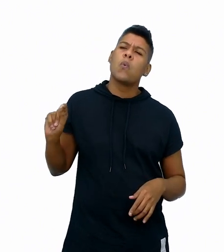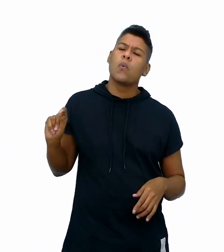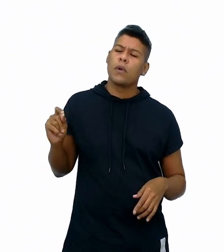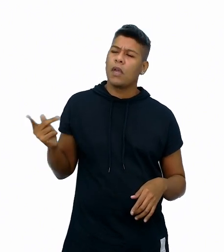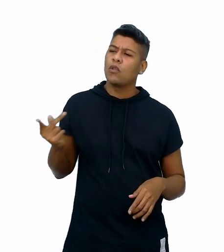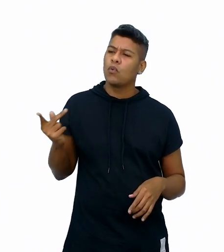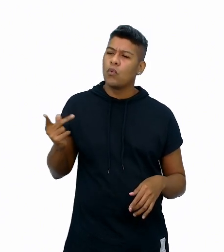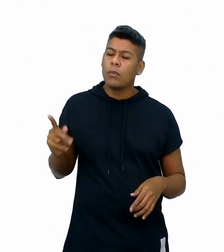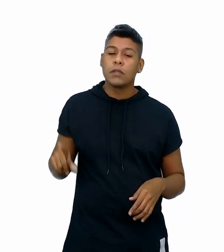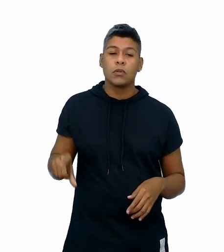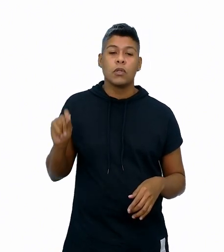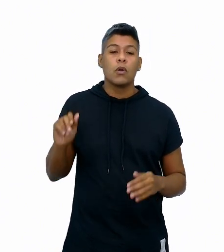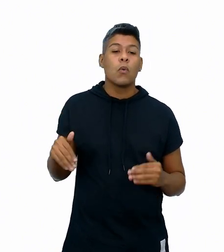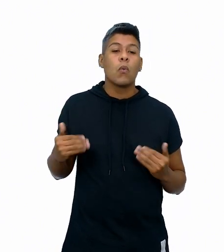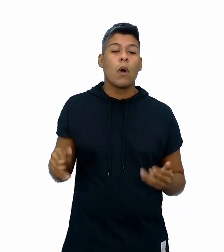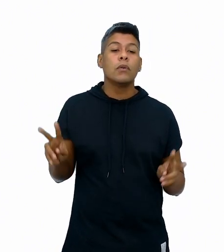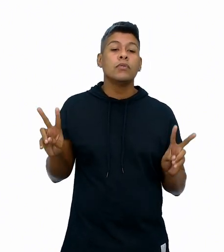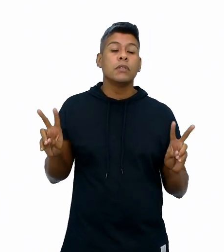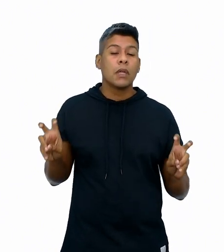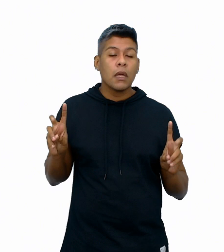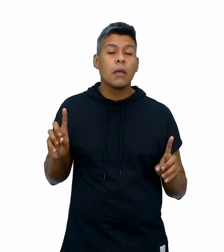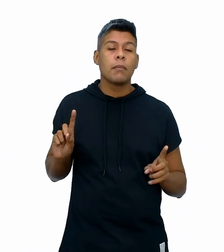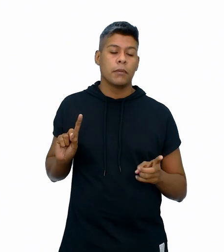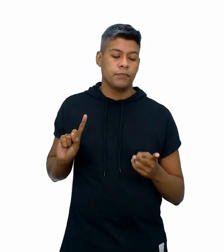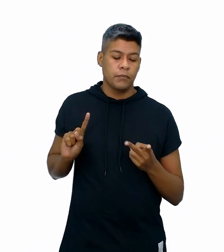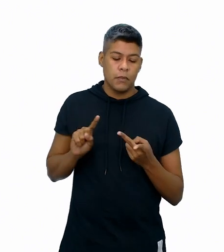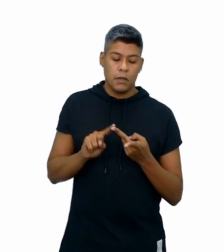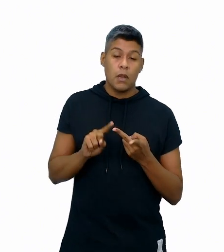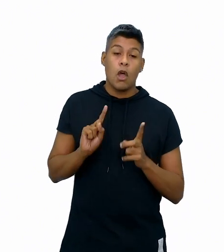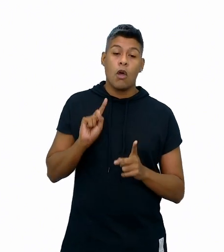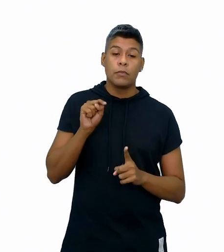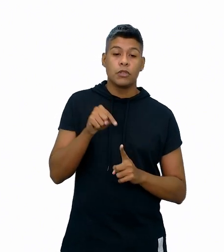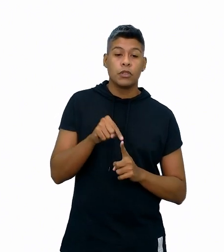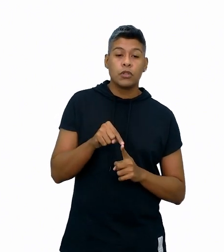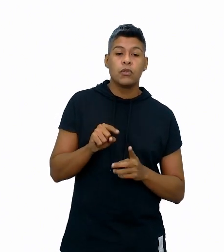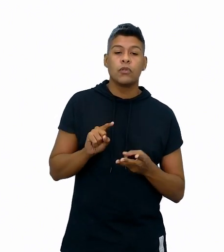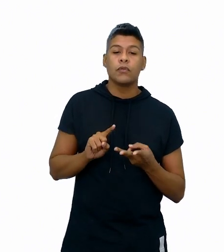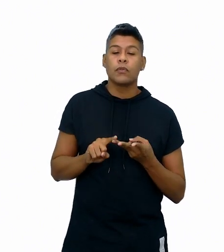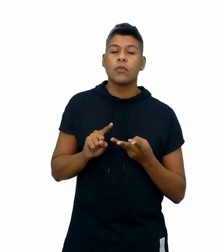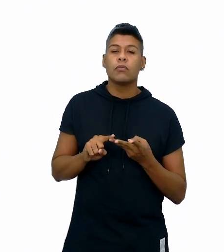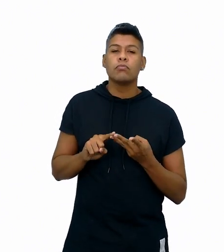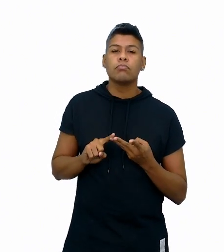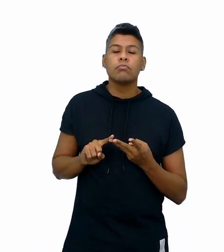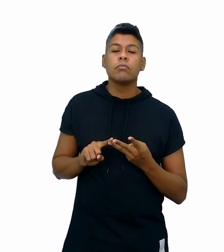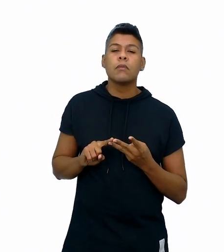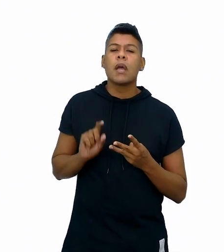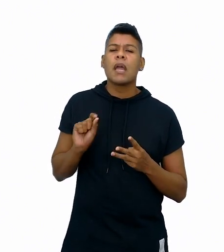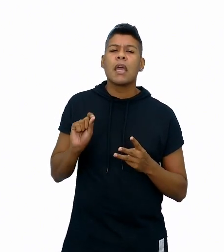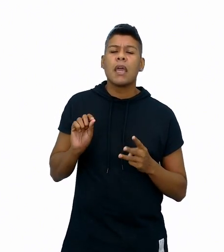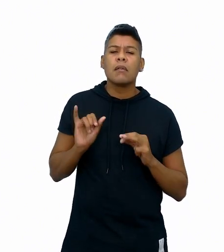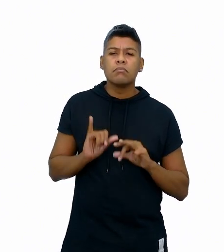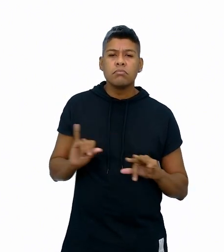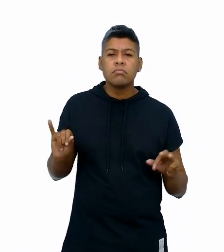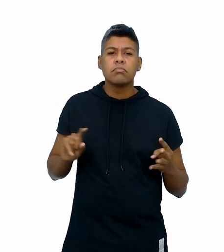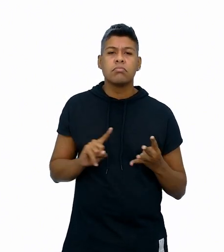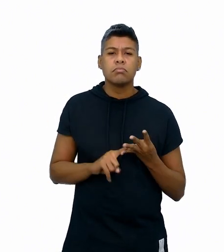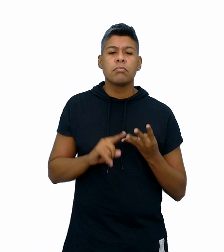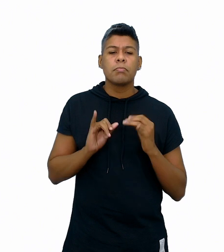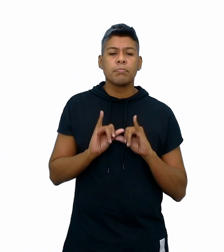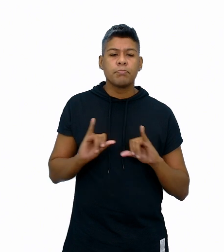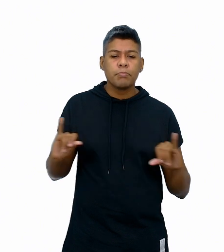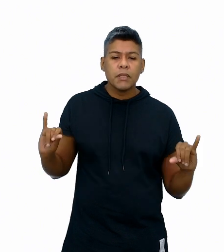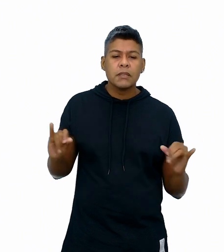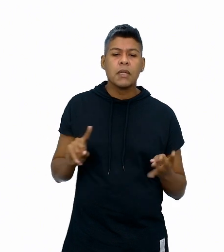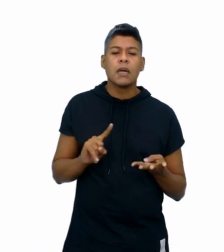dupla, né? Então, qual vai ser o tema da campanha, o objetivo, para quem ela se destina, qual será o slogan, a imagem que